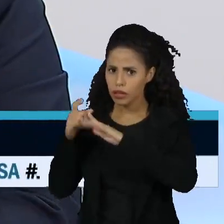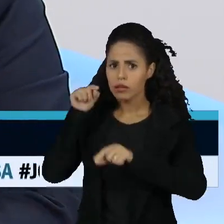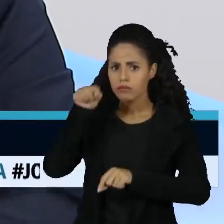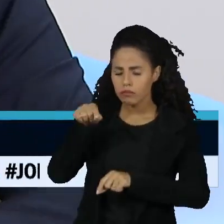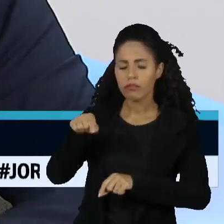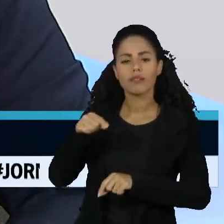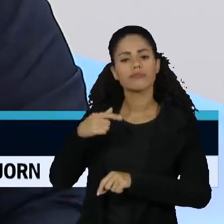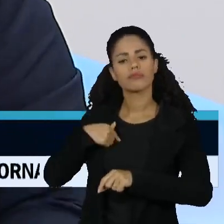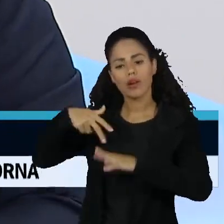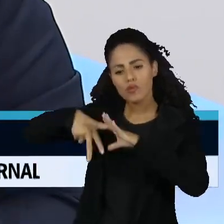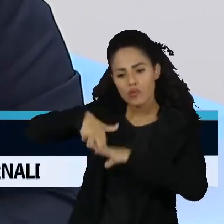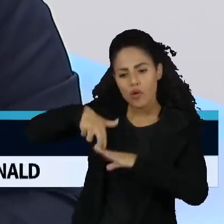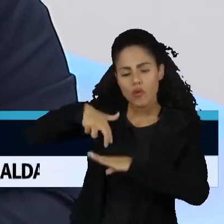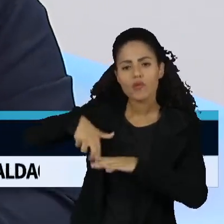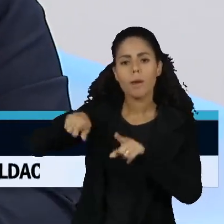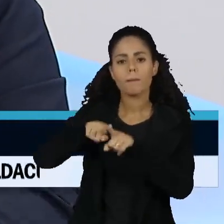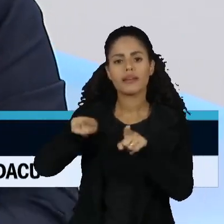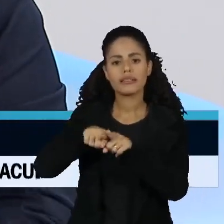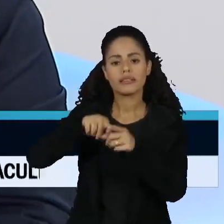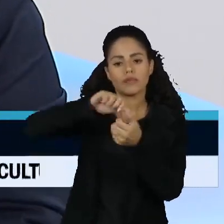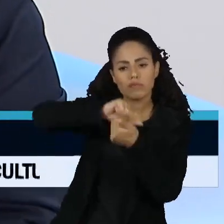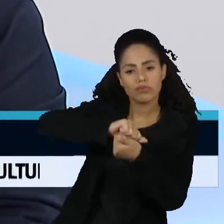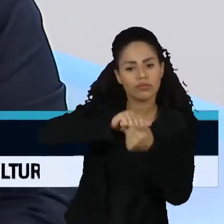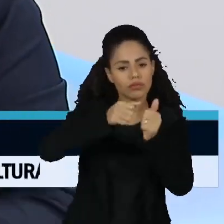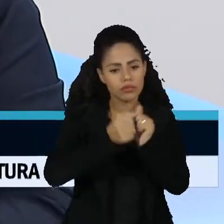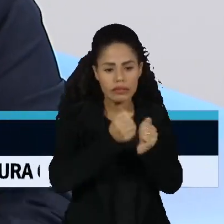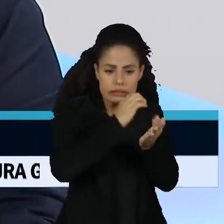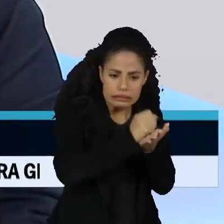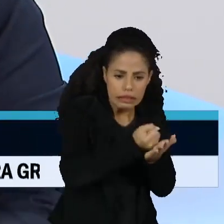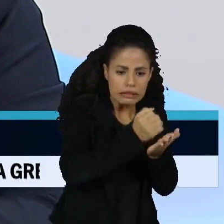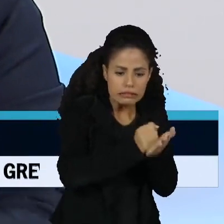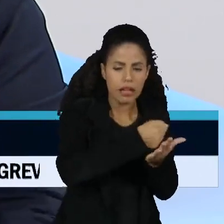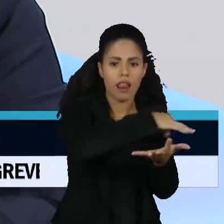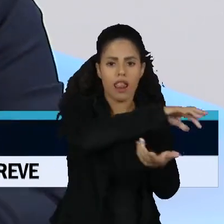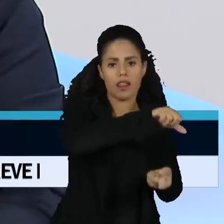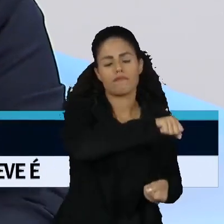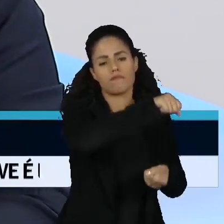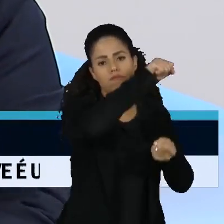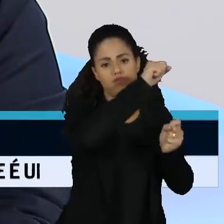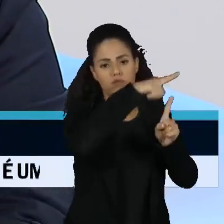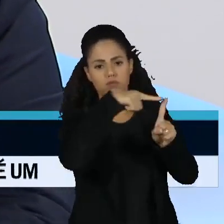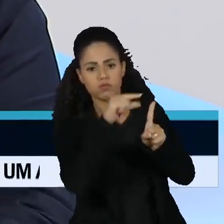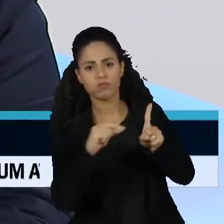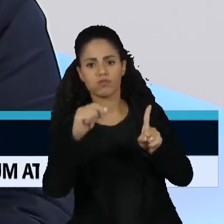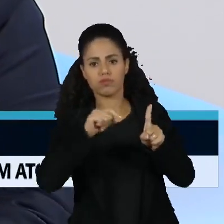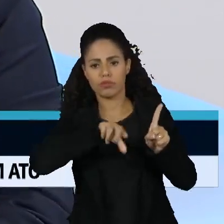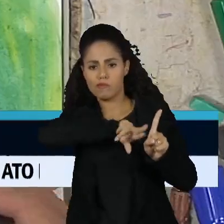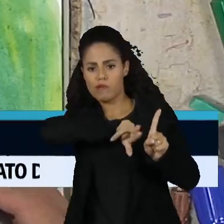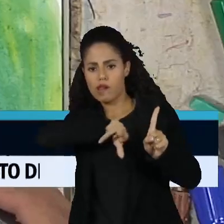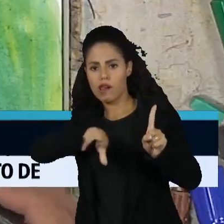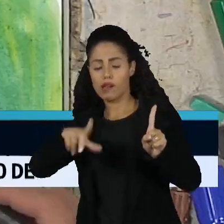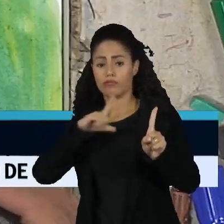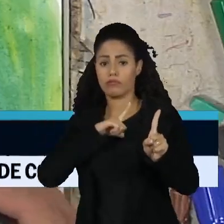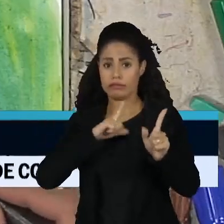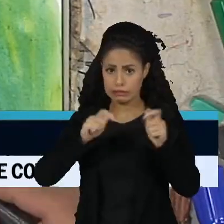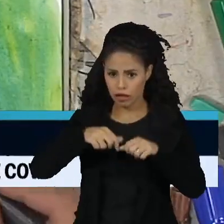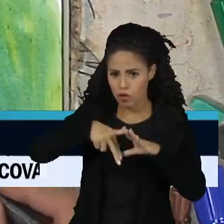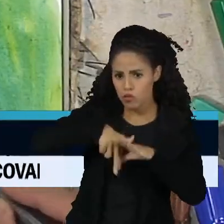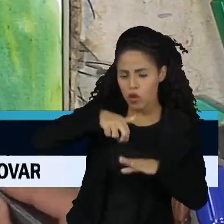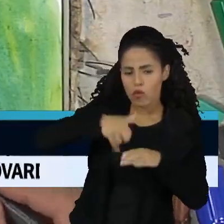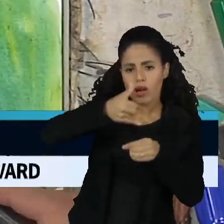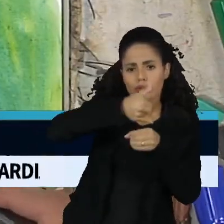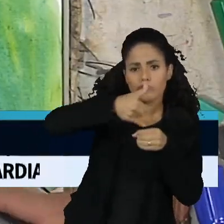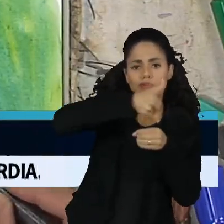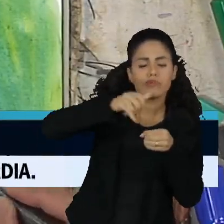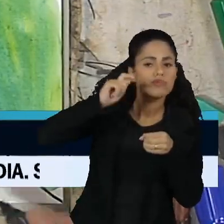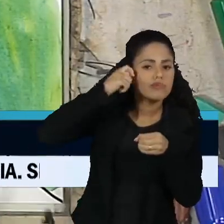transição energética é se metamorfosear enquanto ainda andando na trilha do petróleo. Você precisa